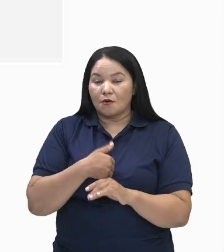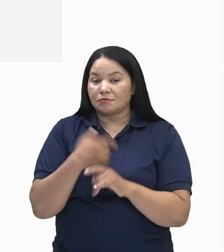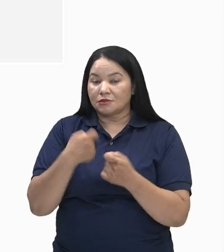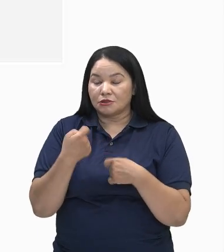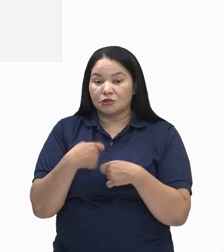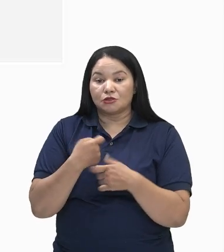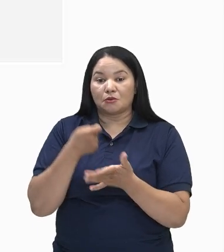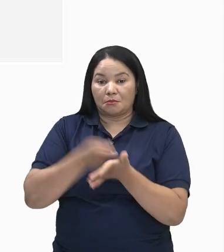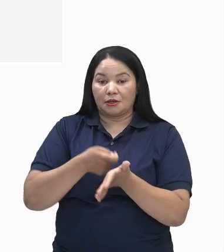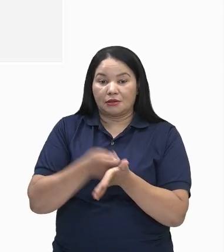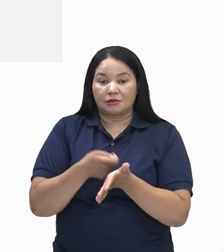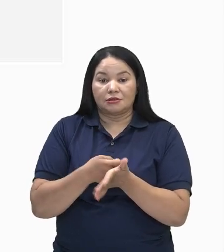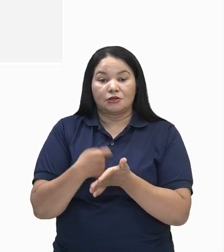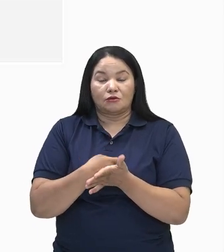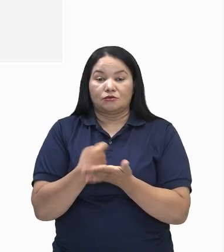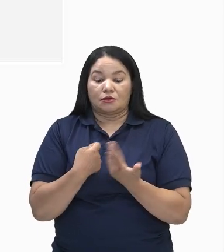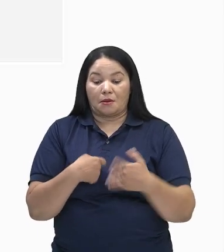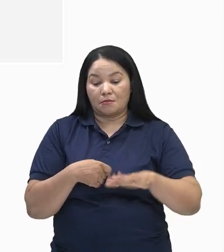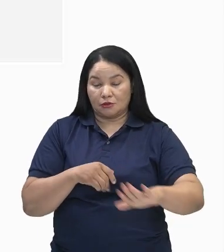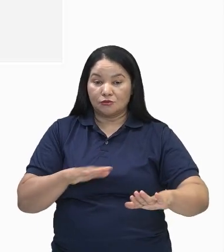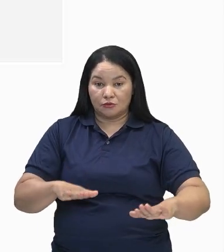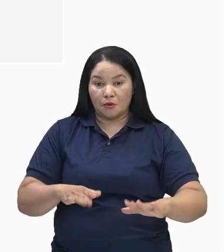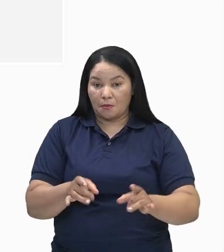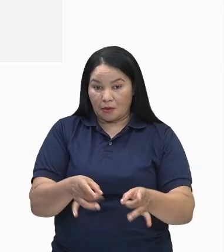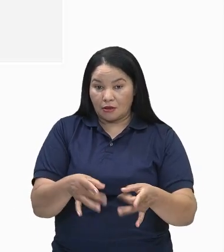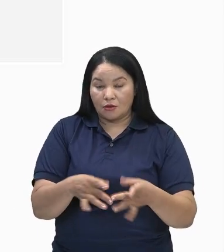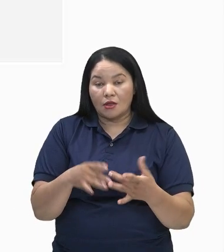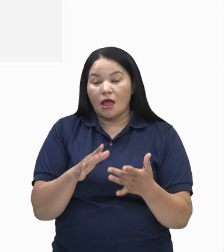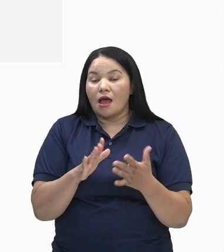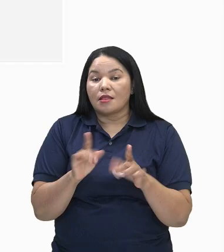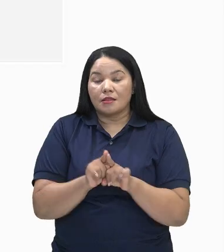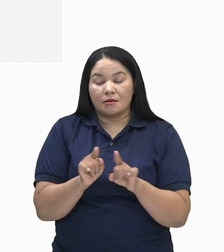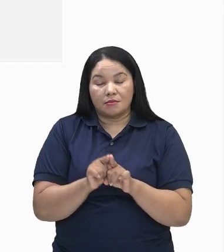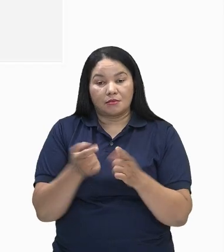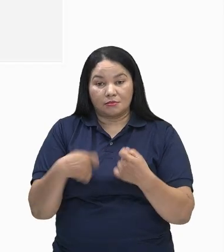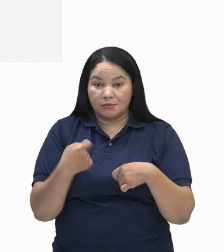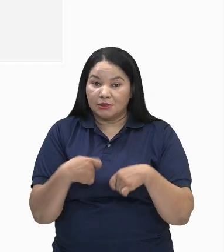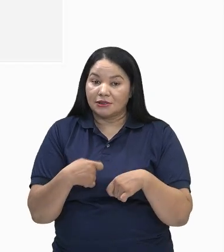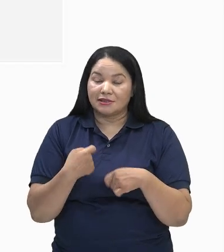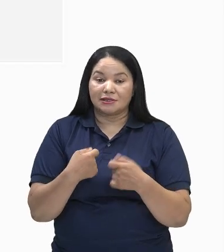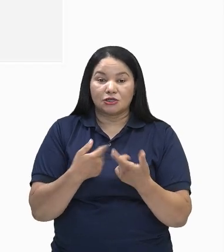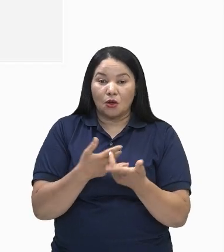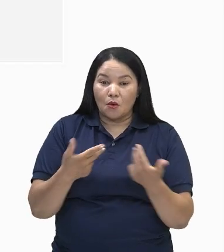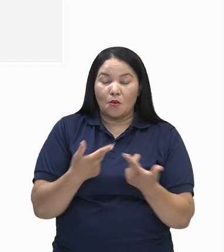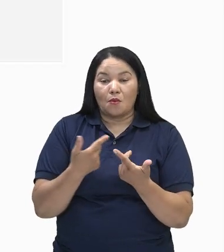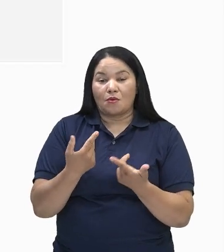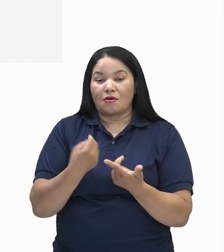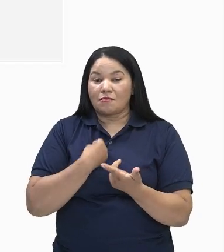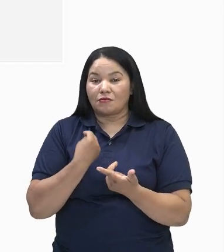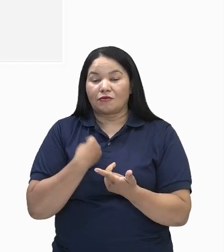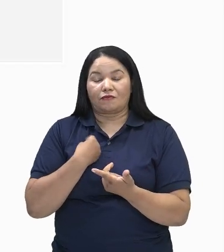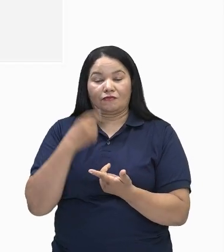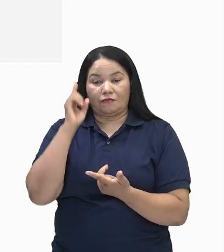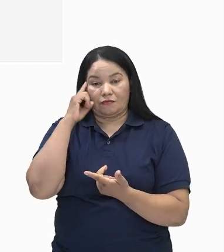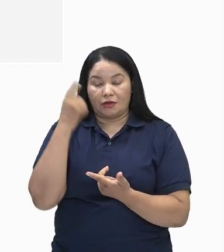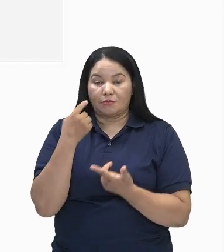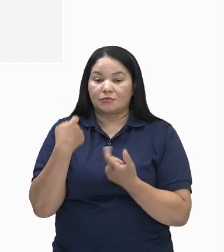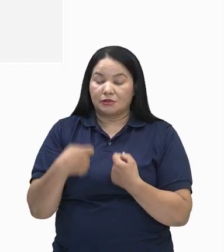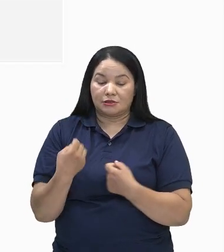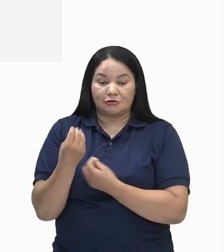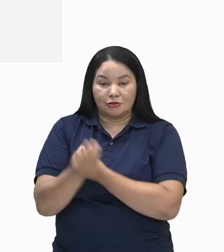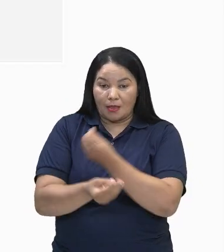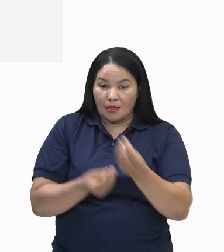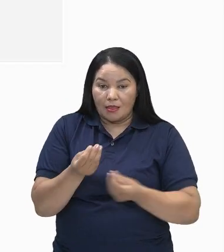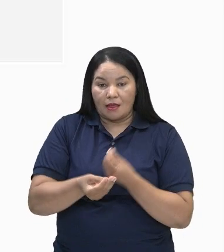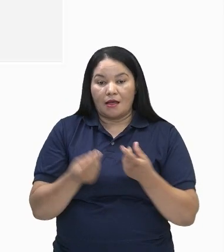de cuidar especialmente do menor abandonado ou daqueles que careçam de meios adequados de subsistência. E qual